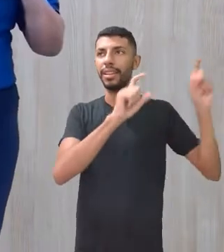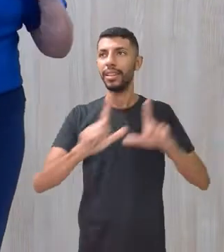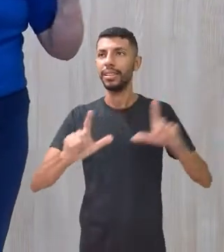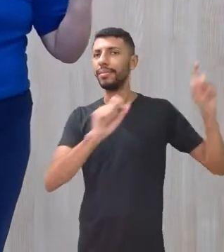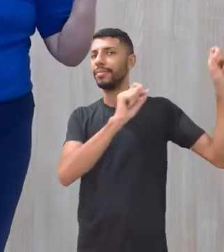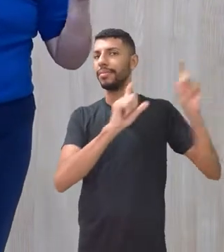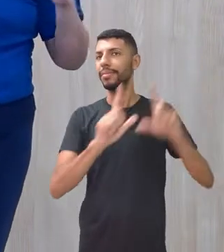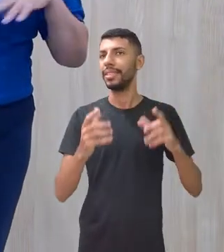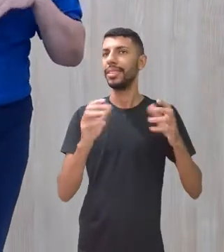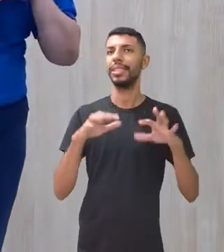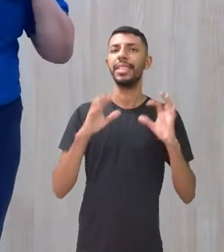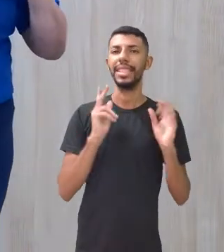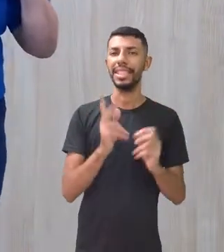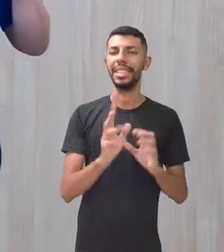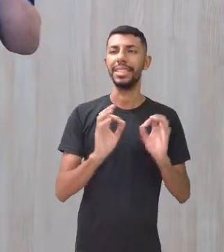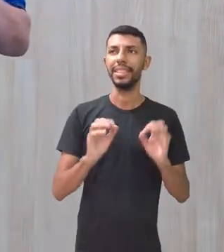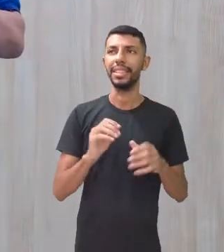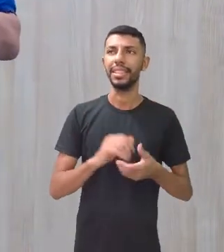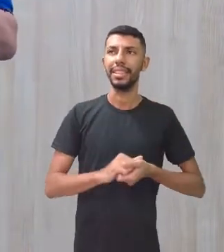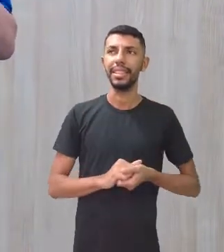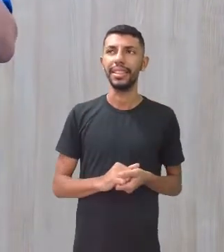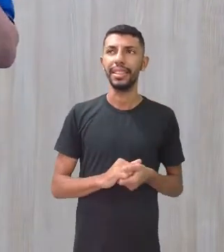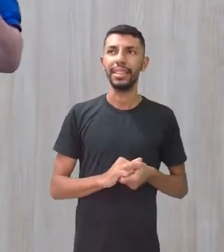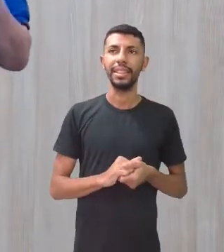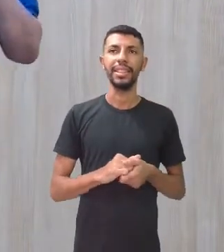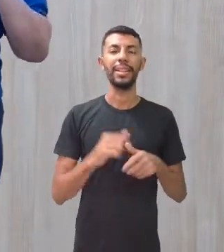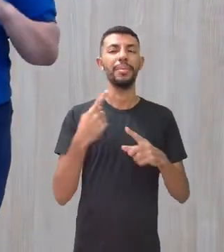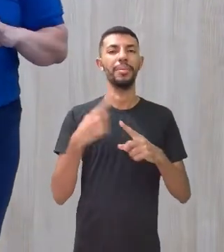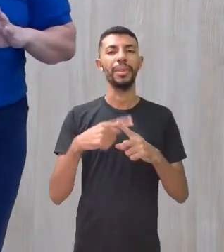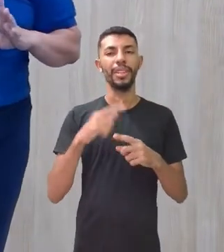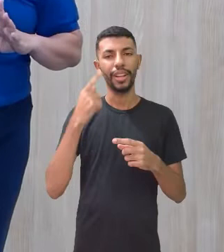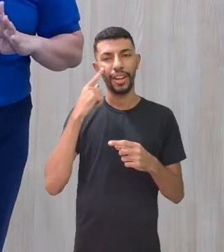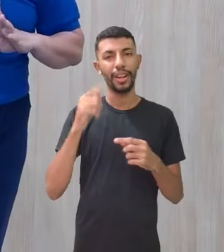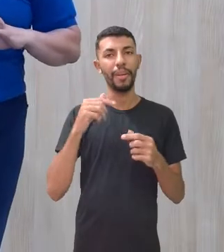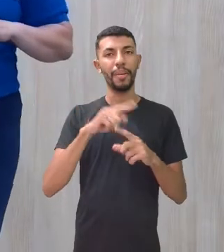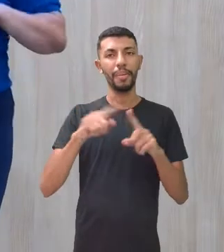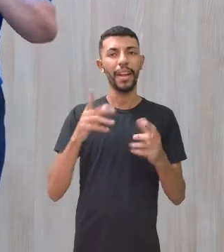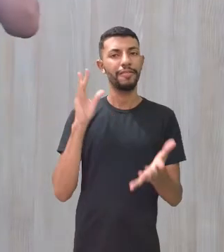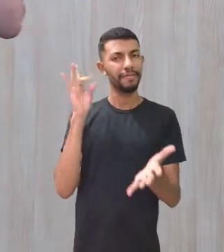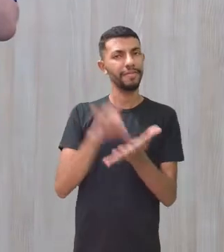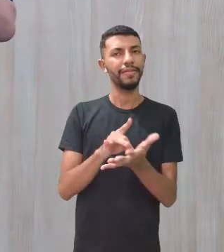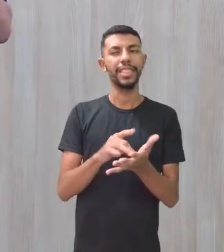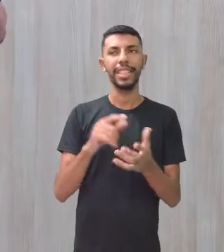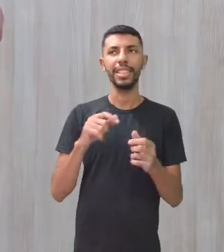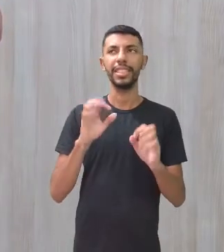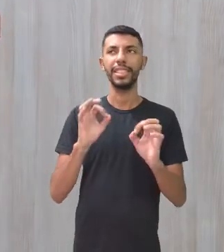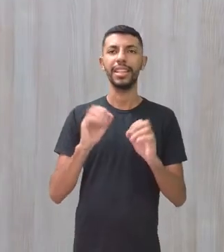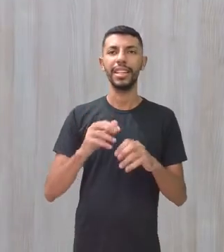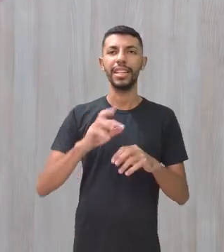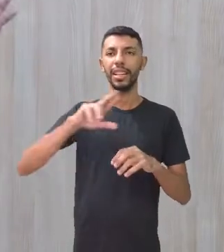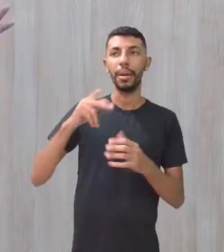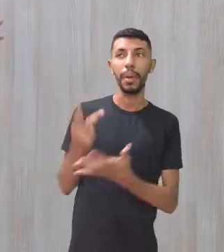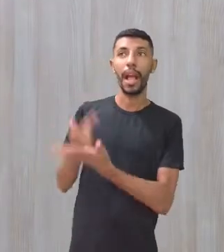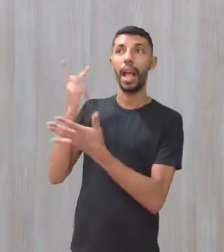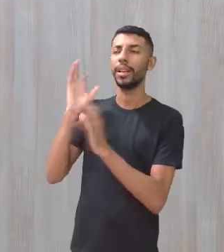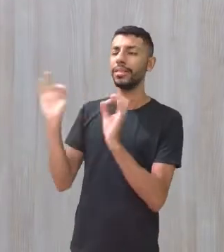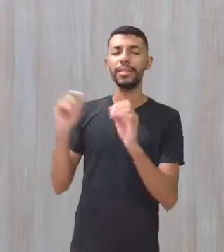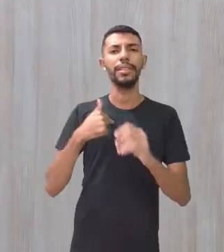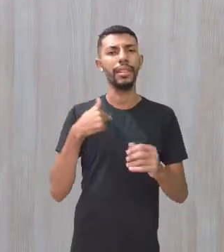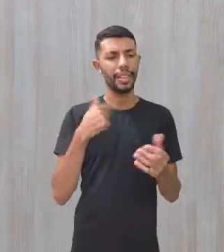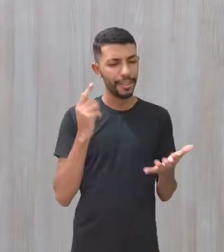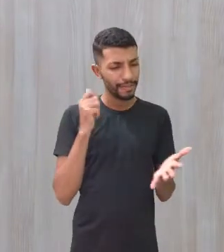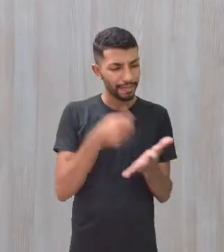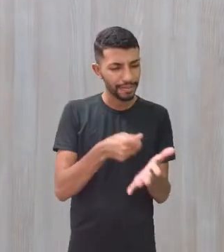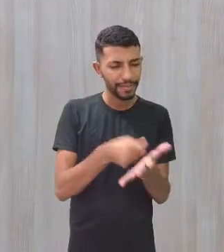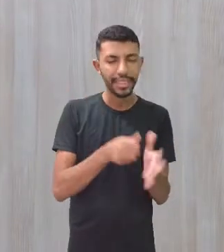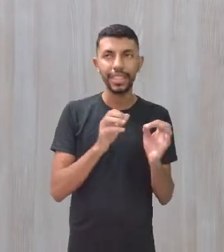Não foi por acaso não, tá, gente? Foi de propósito, porque tudo que a gente faz tem um propósito. A gente não faz coisa por acaso, não. Né? A